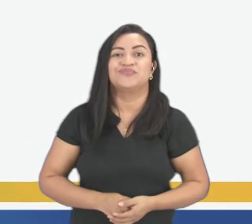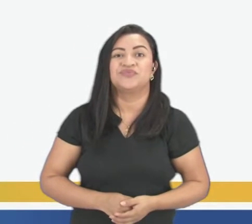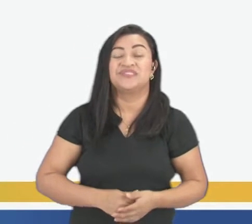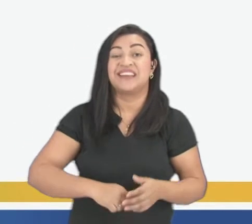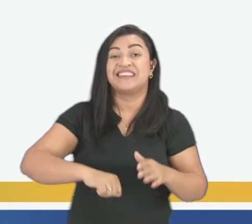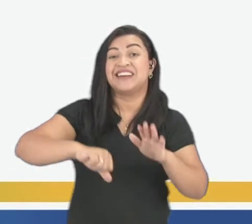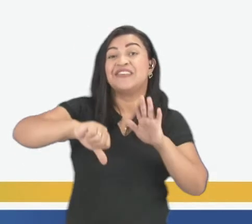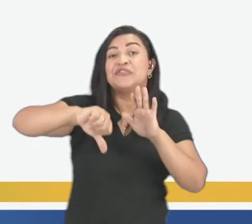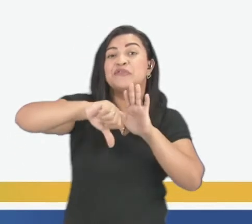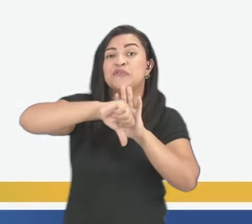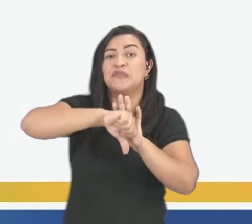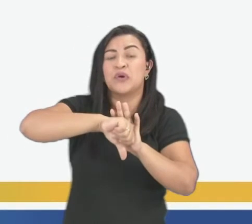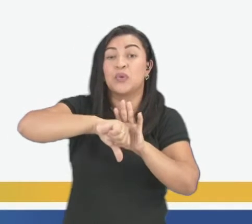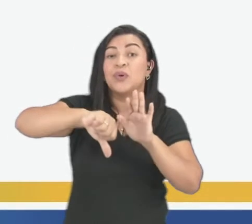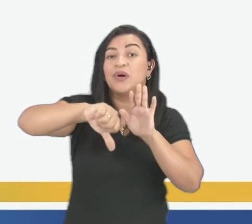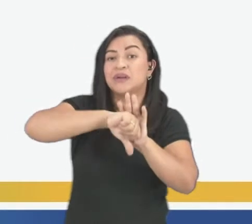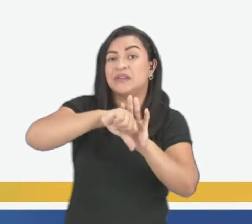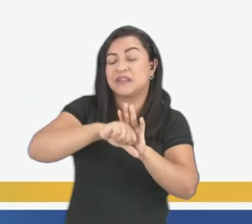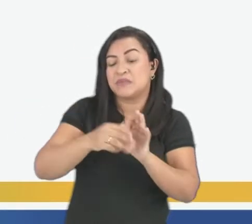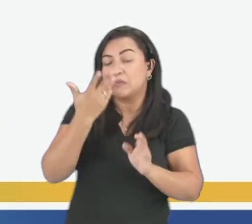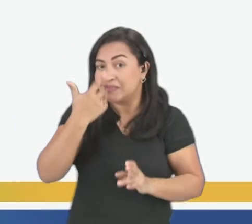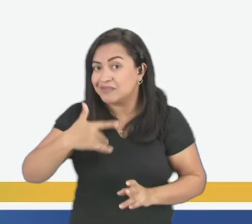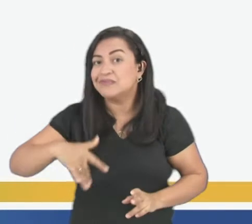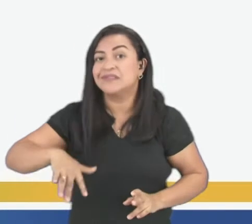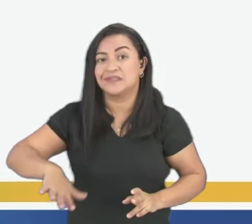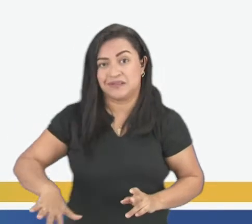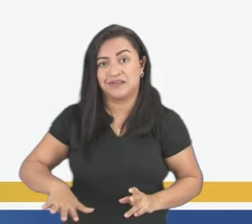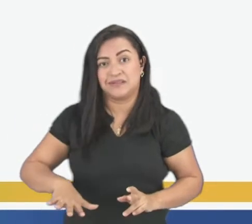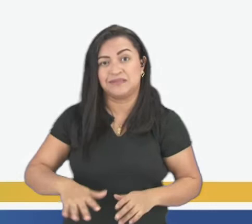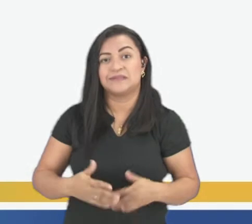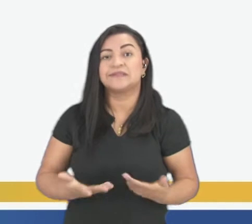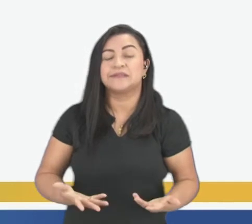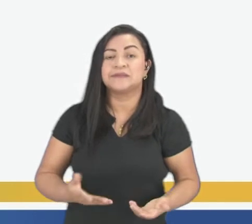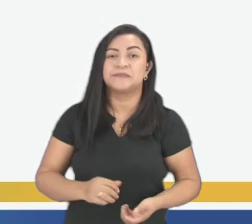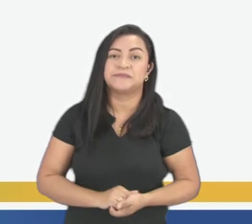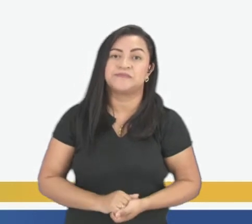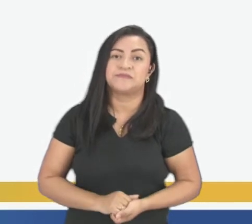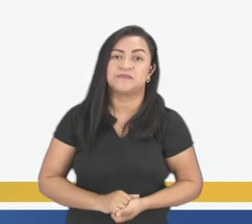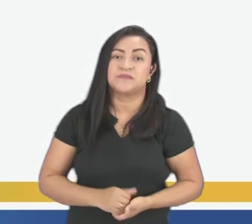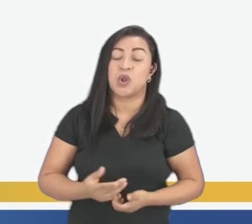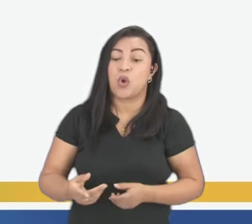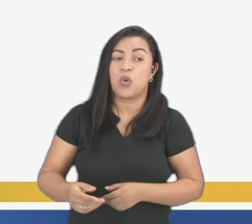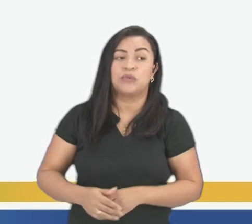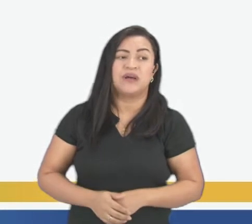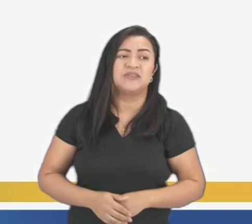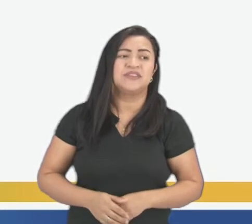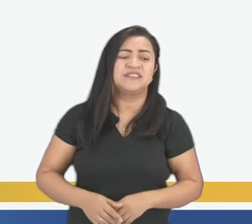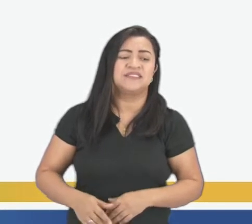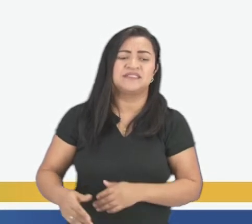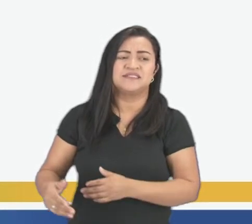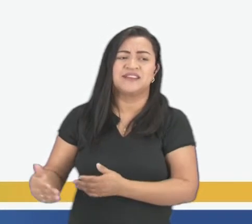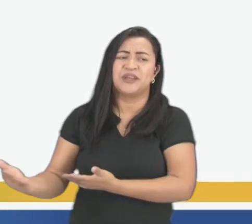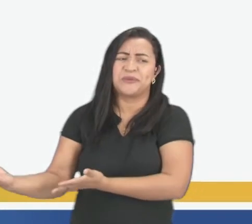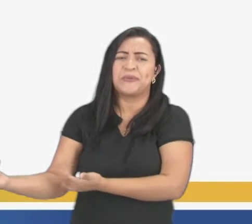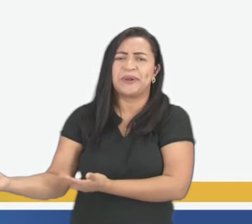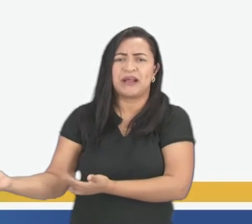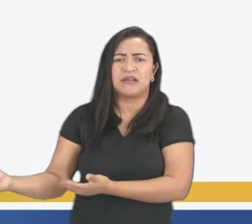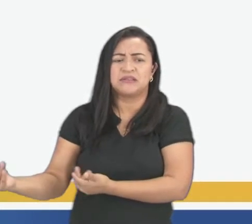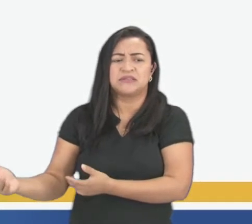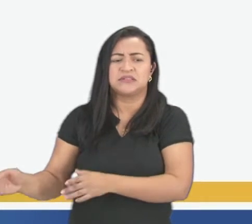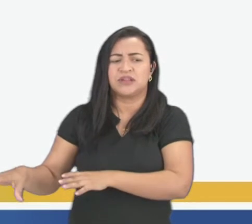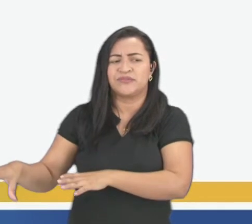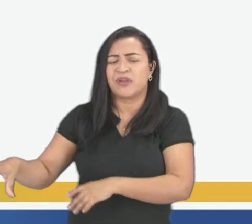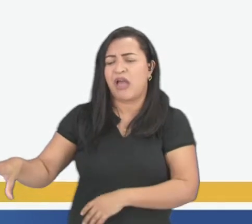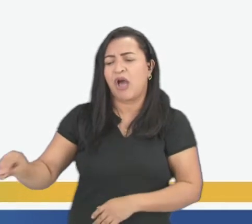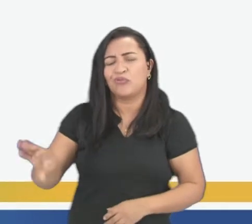fator. Toda e qualquer situação que ameace ou viole o direito da criança ou do adolescente em decorrência da ação